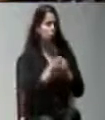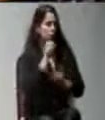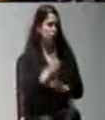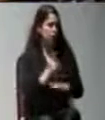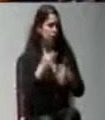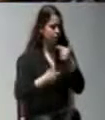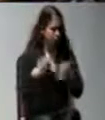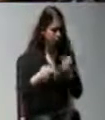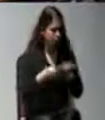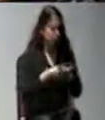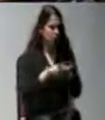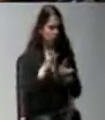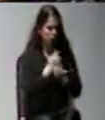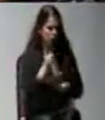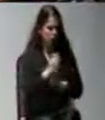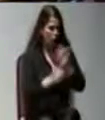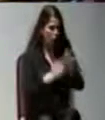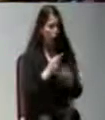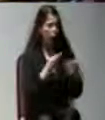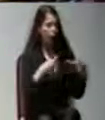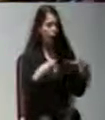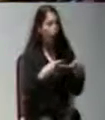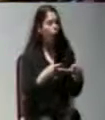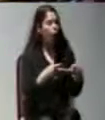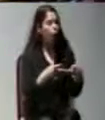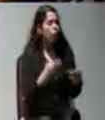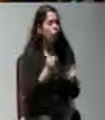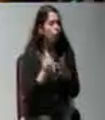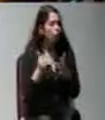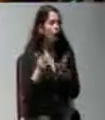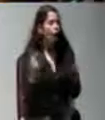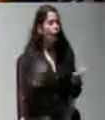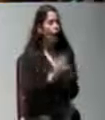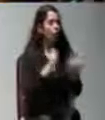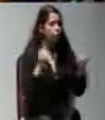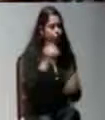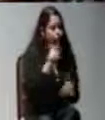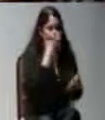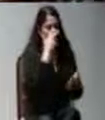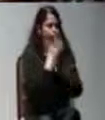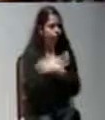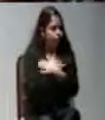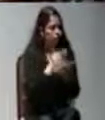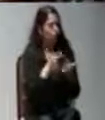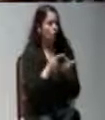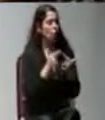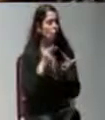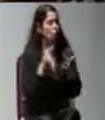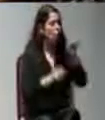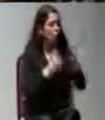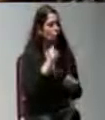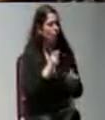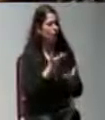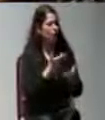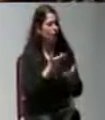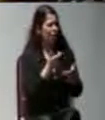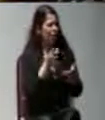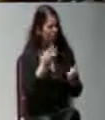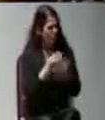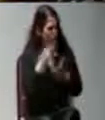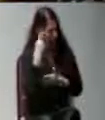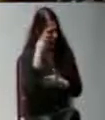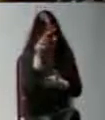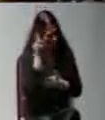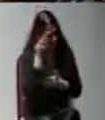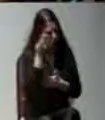na miserabilidade pelo desemprego e pelo fim de políticas compensatórias, pelo abandono do Estado. Tem tornado